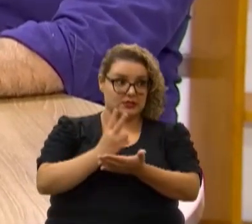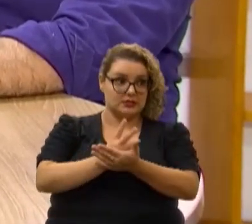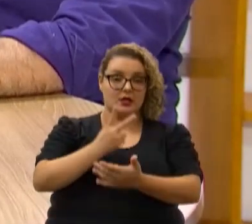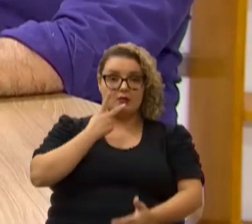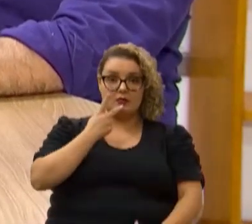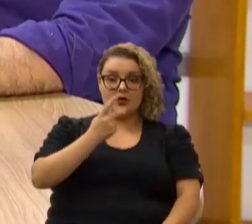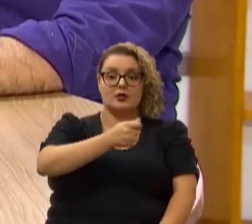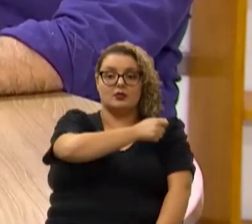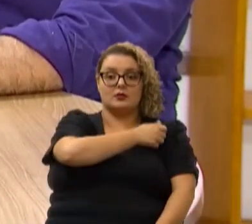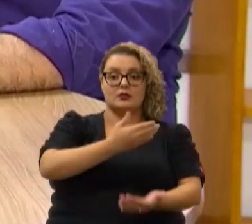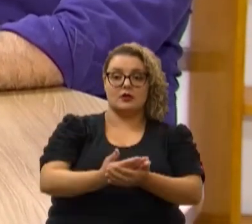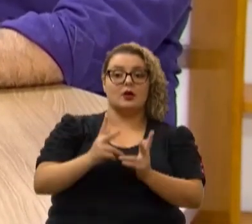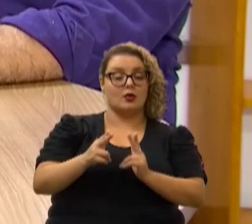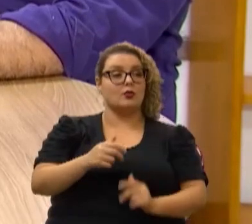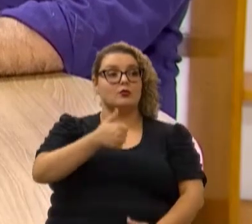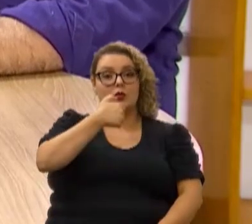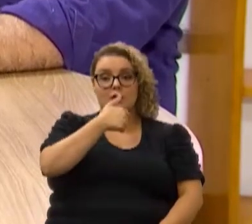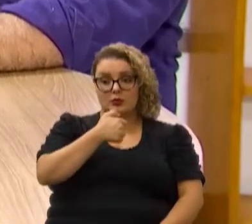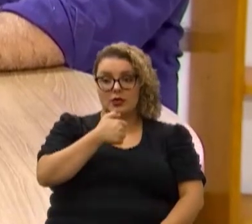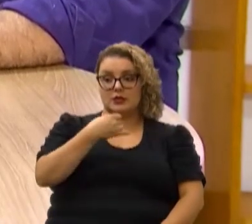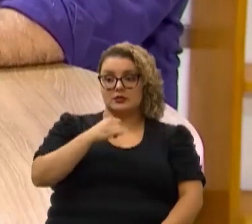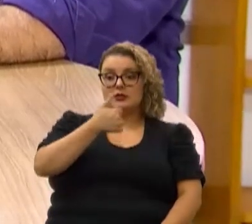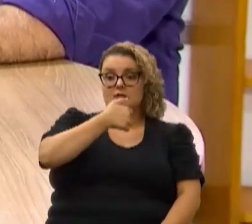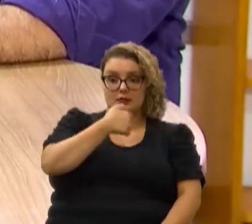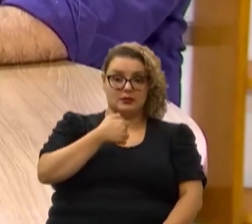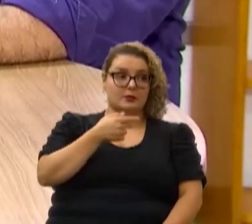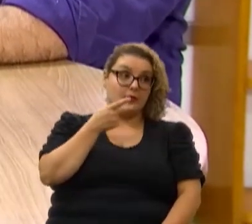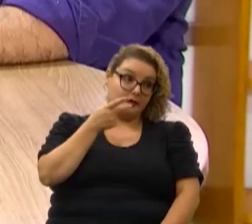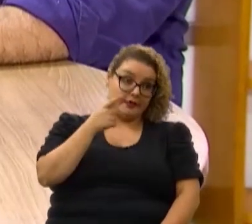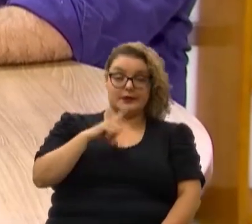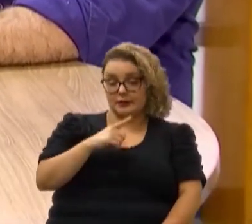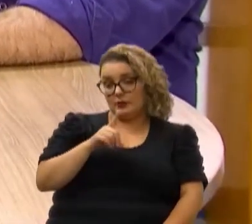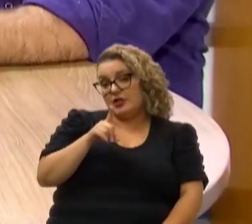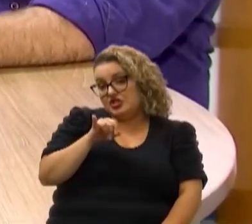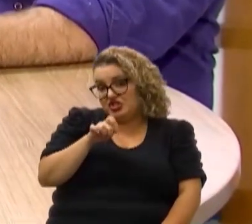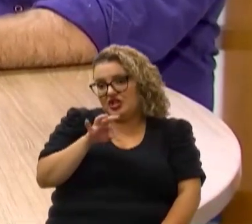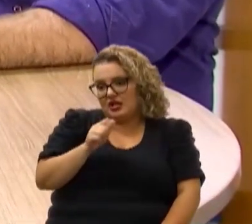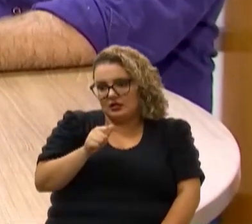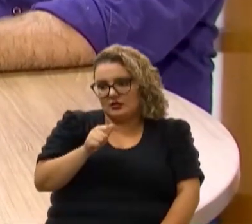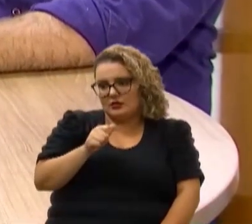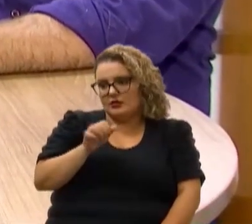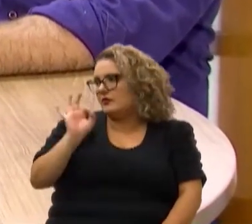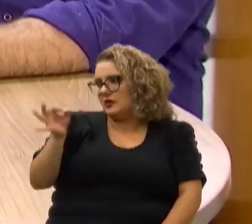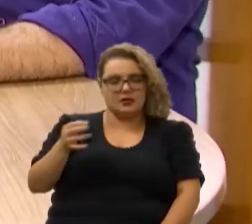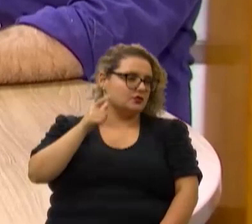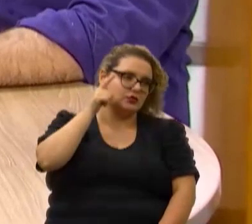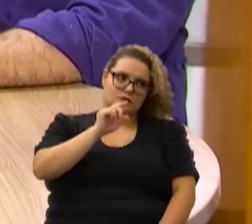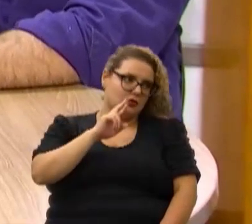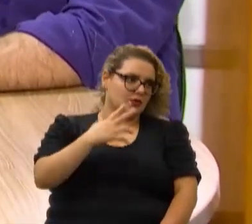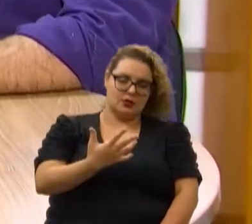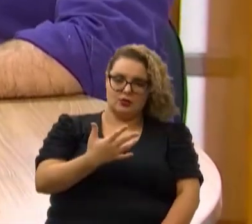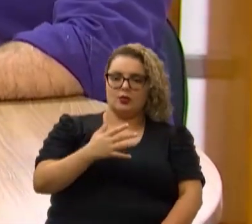falo para os alunos que é como uma dieta. Se você tem uma dieta só para falar que tem uma dieta, você não chega no resultado.